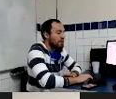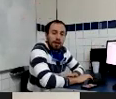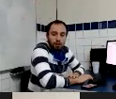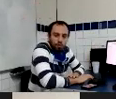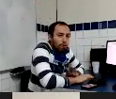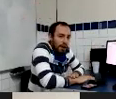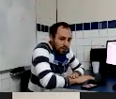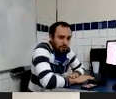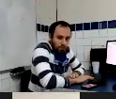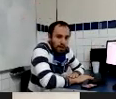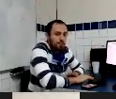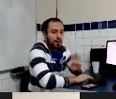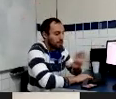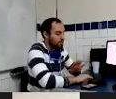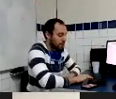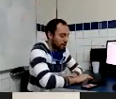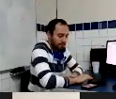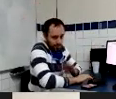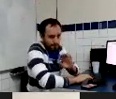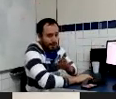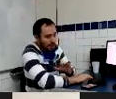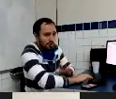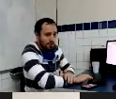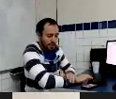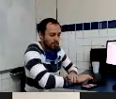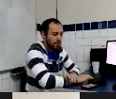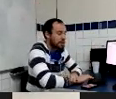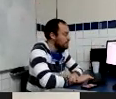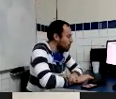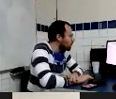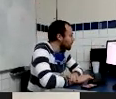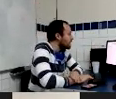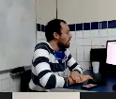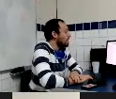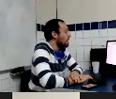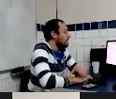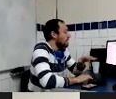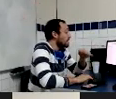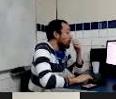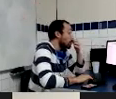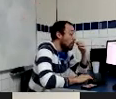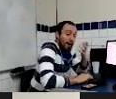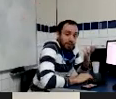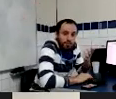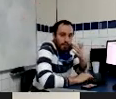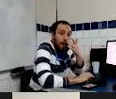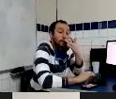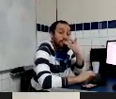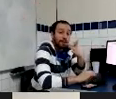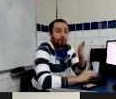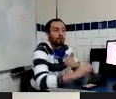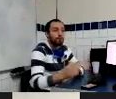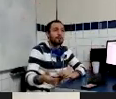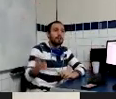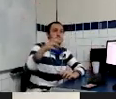Só copia o comércio, tudo bem? Para a gente poder, para dar tempo de fazer as coisinhas, tá bom? Então, o comércio é